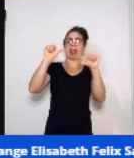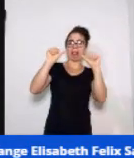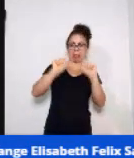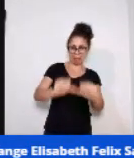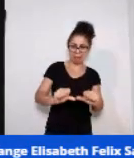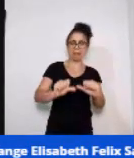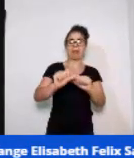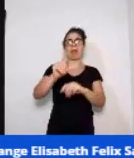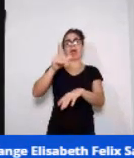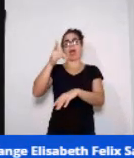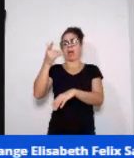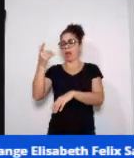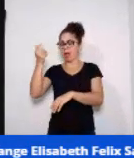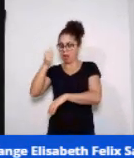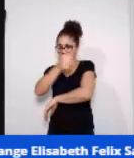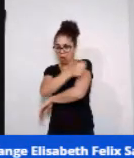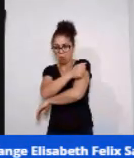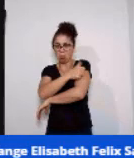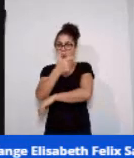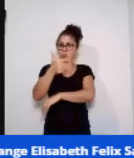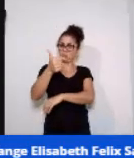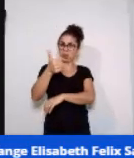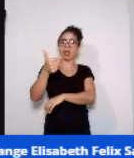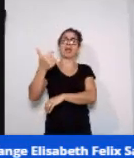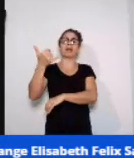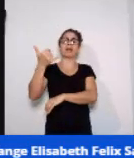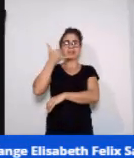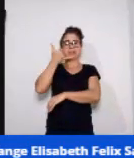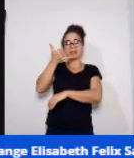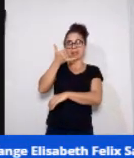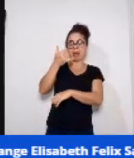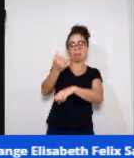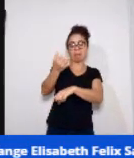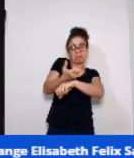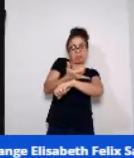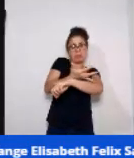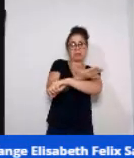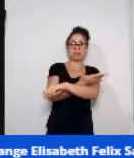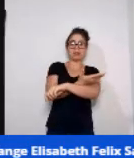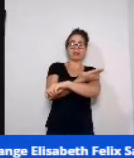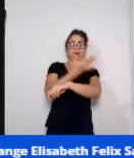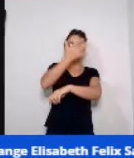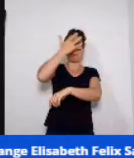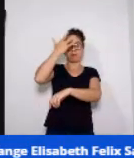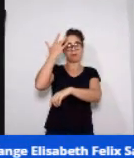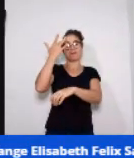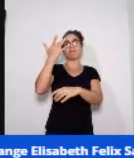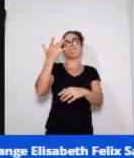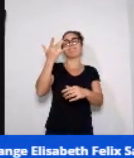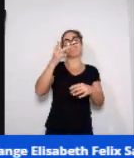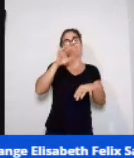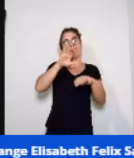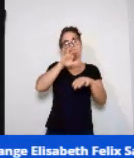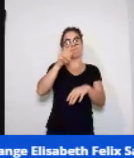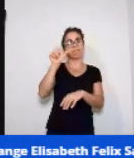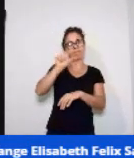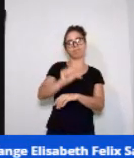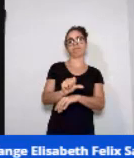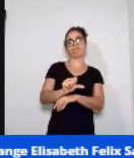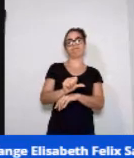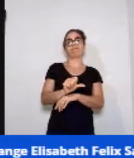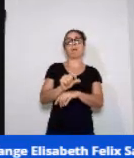celular, né? Com o emocional das pessoas que está abalado. Mas a gente também tem que